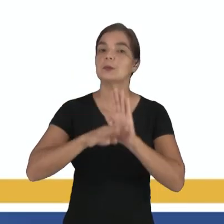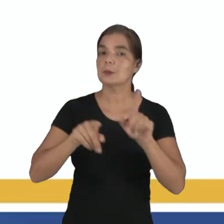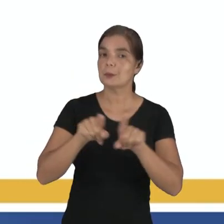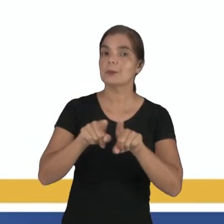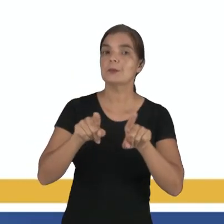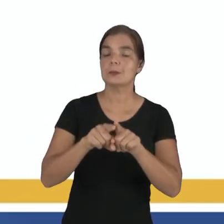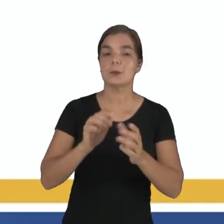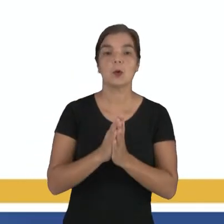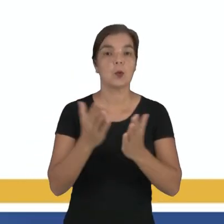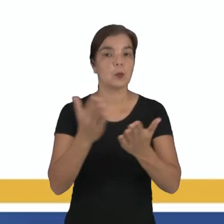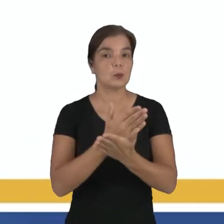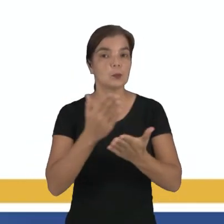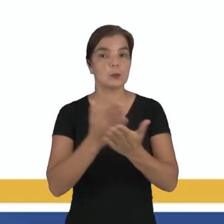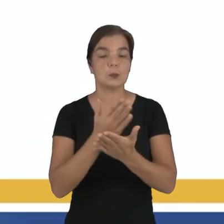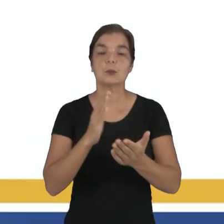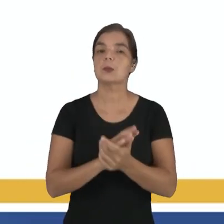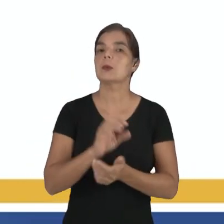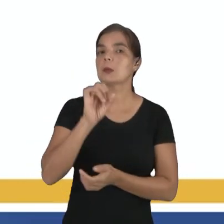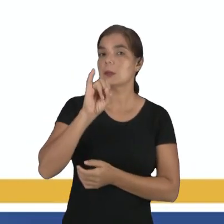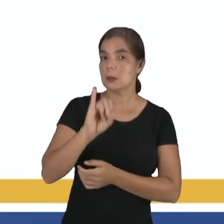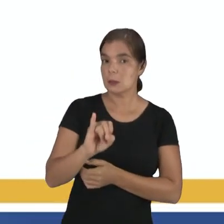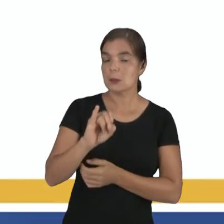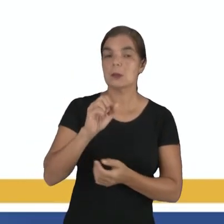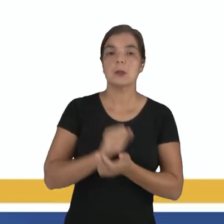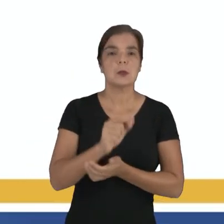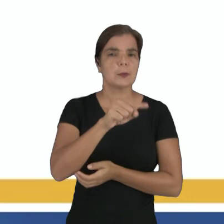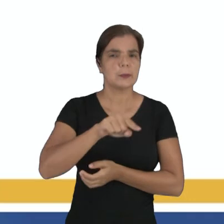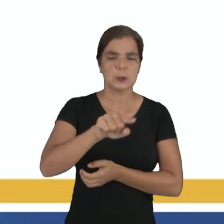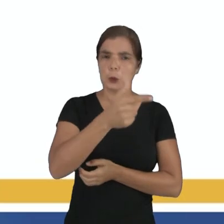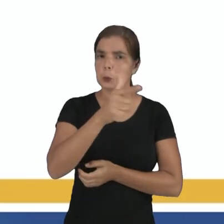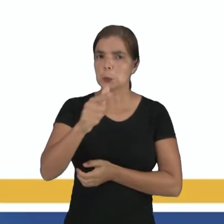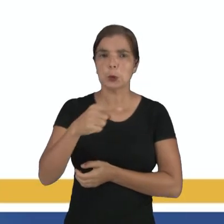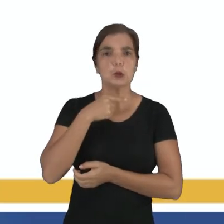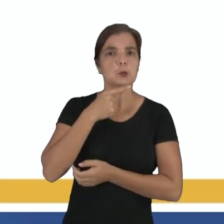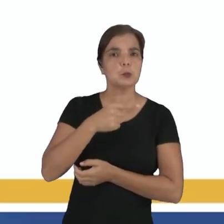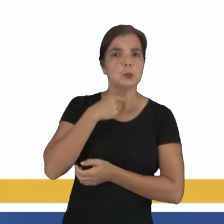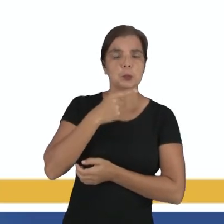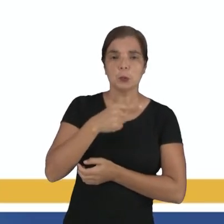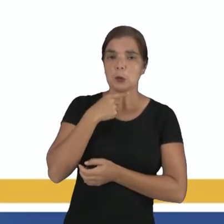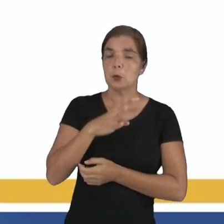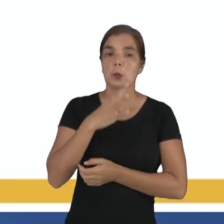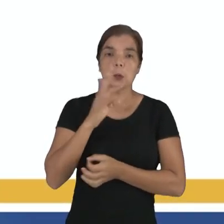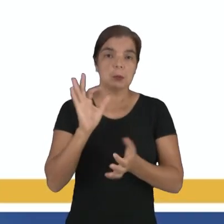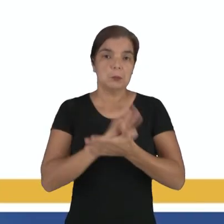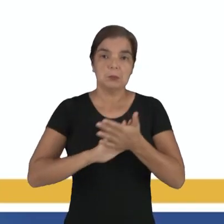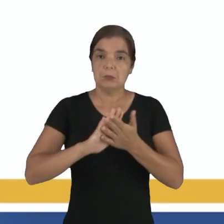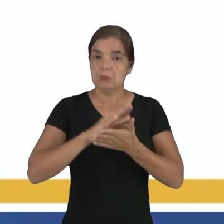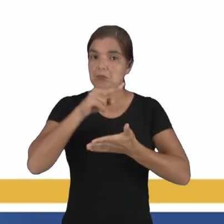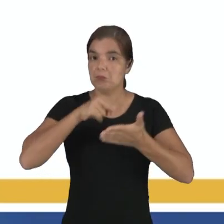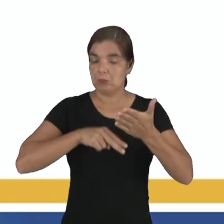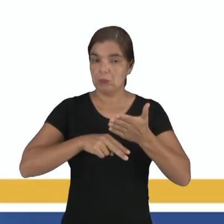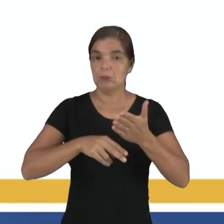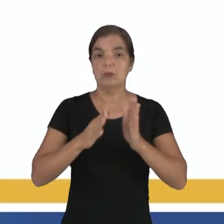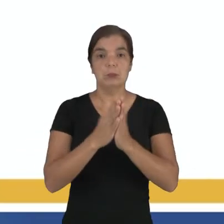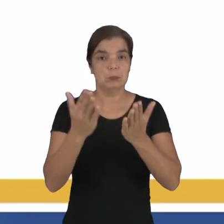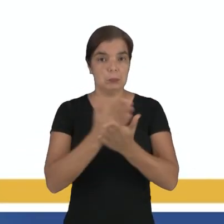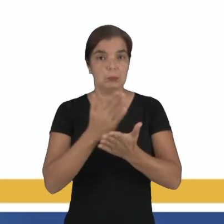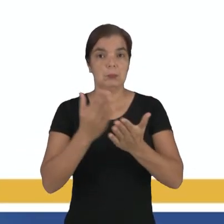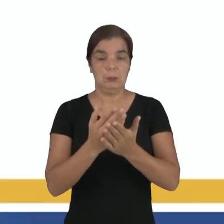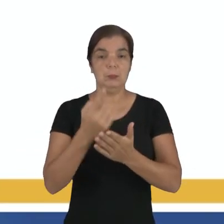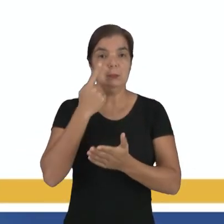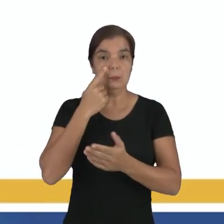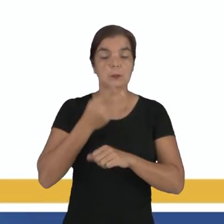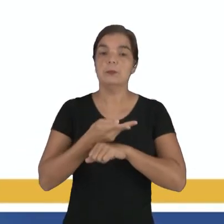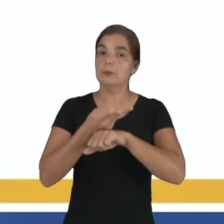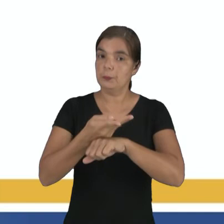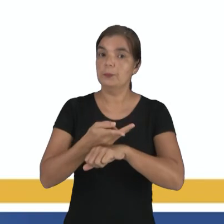texto, um livro. Caso você não conheça ninguém que tenha lido aquele livro,